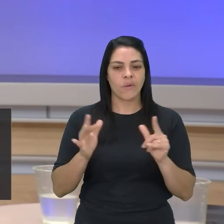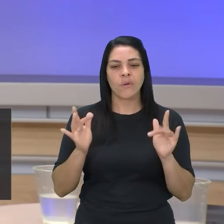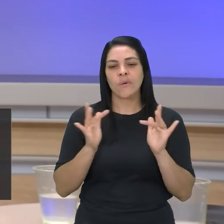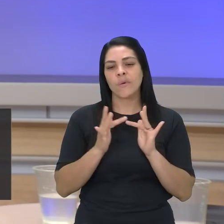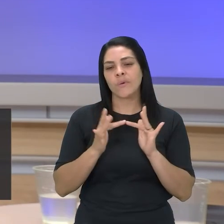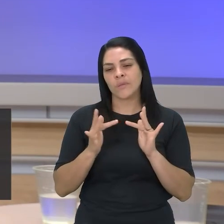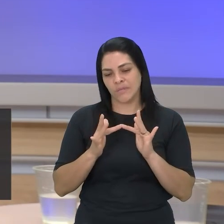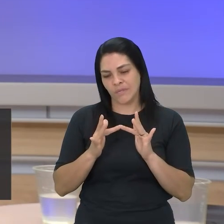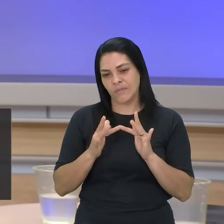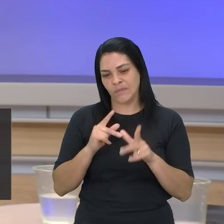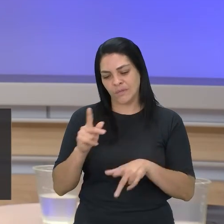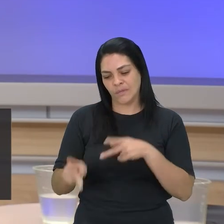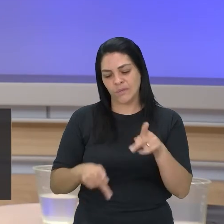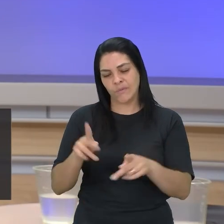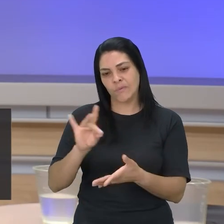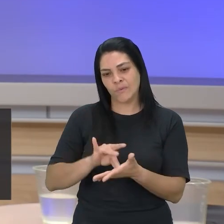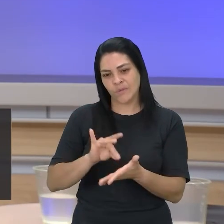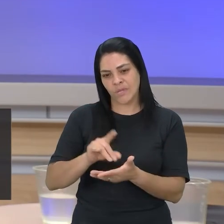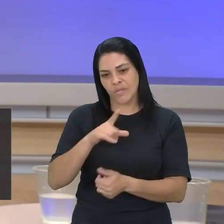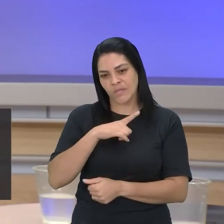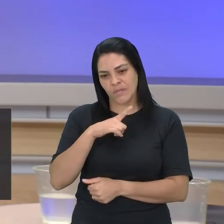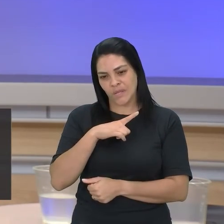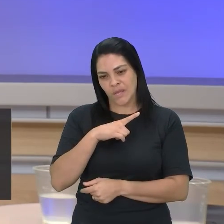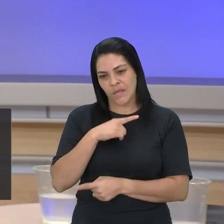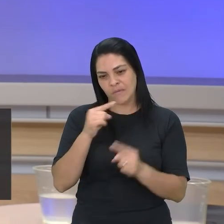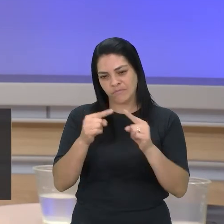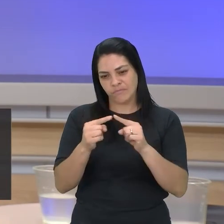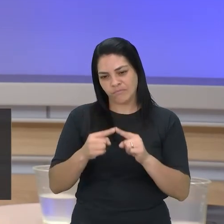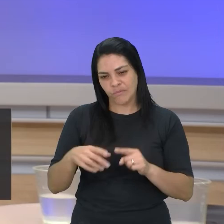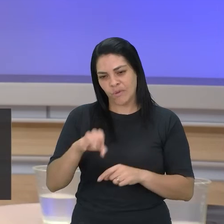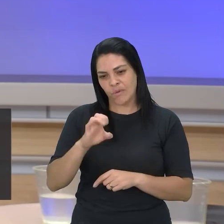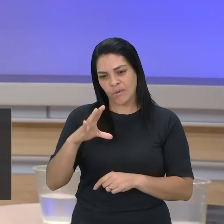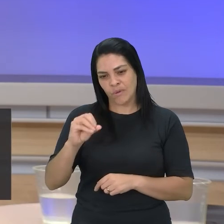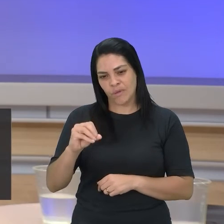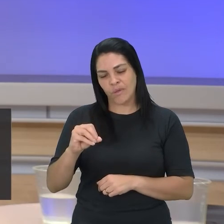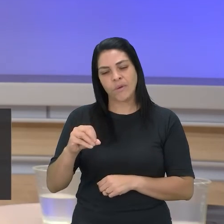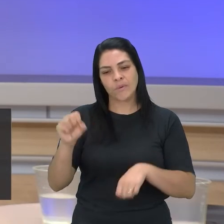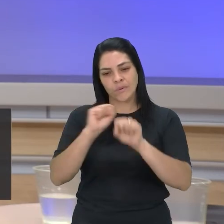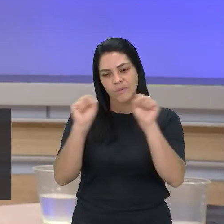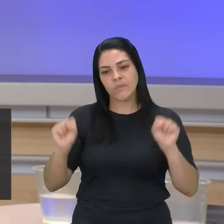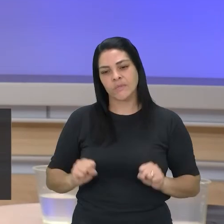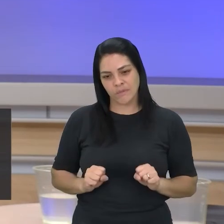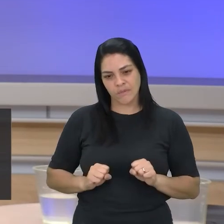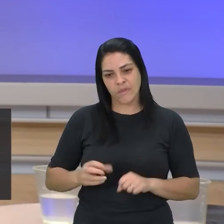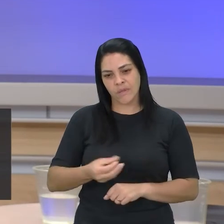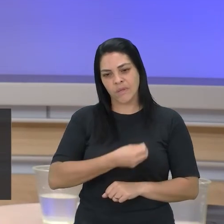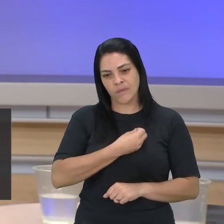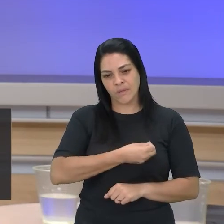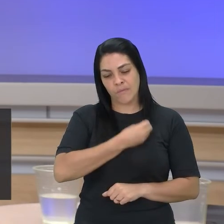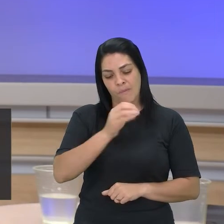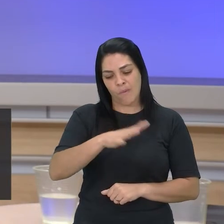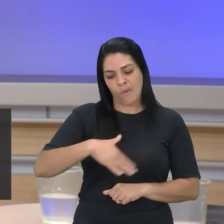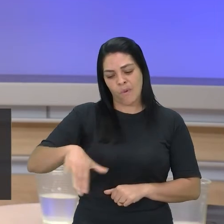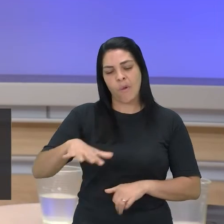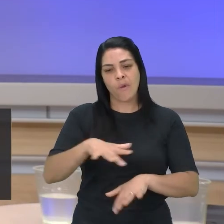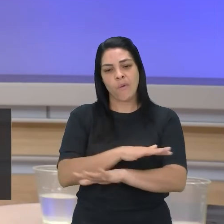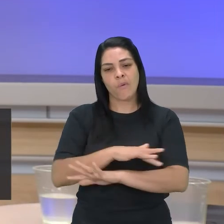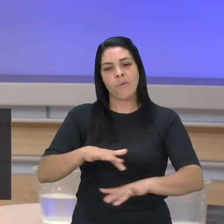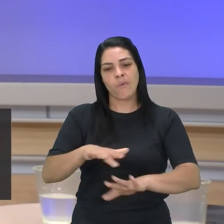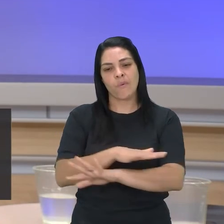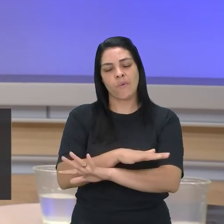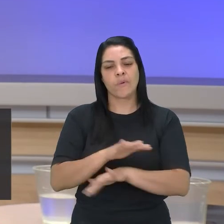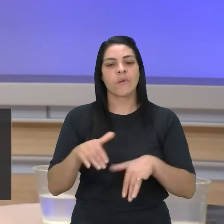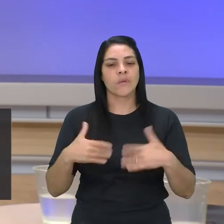os povos originários têm, né, com os ecossistemas, com as florestas, os biomas, enfim. E